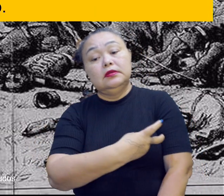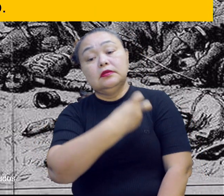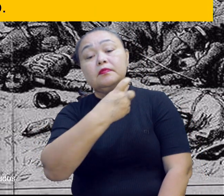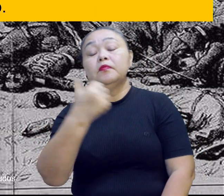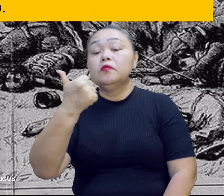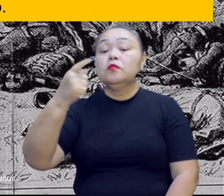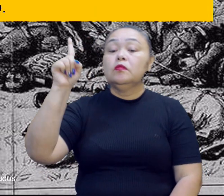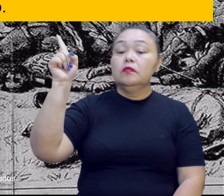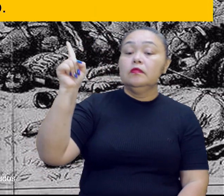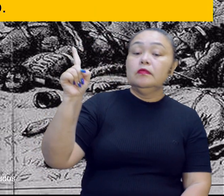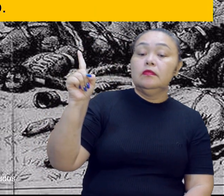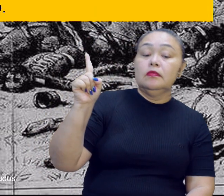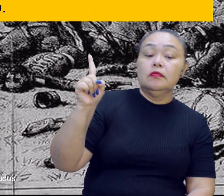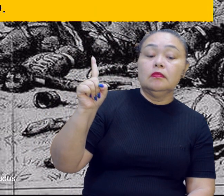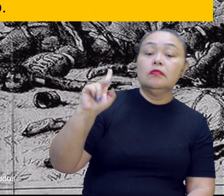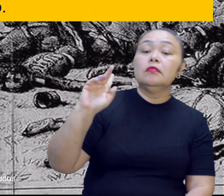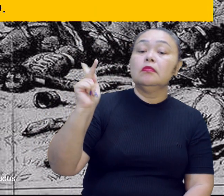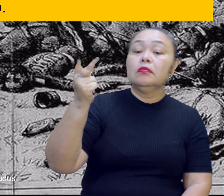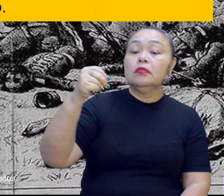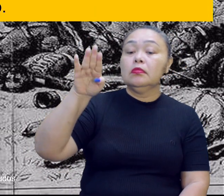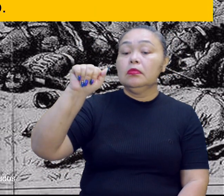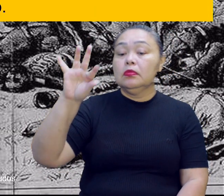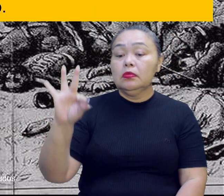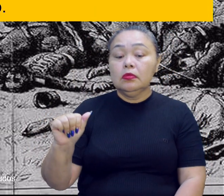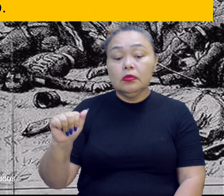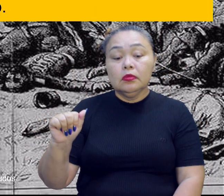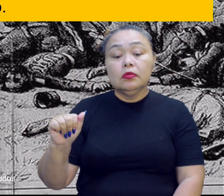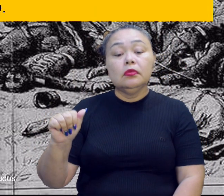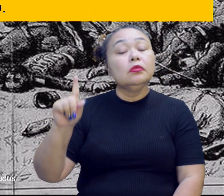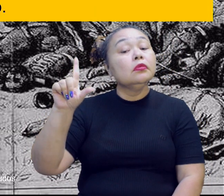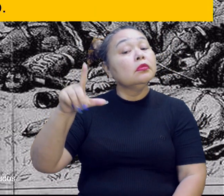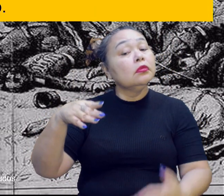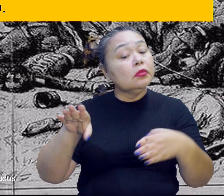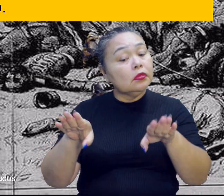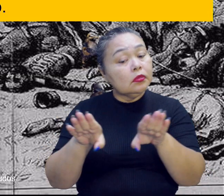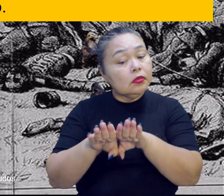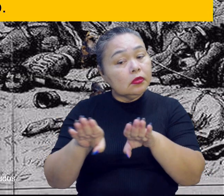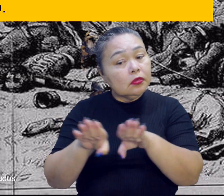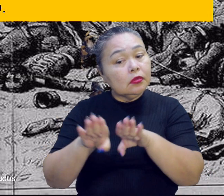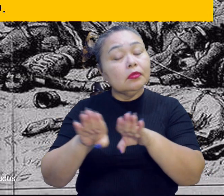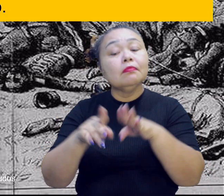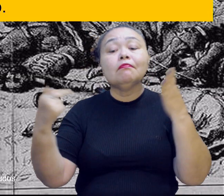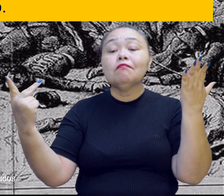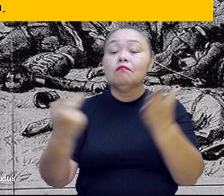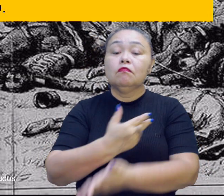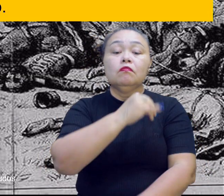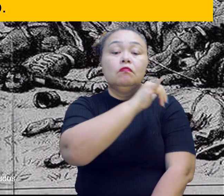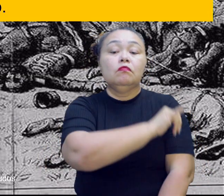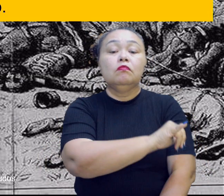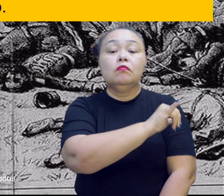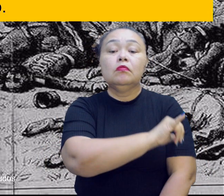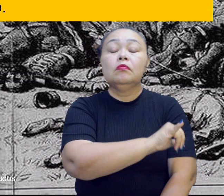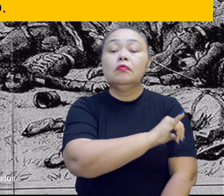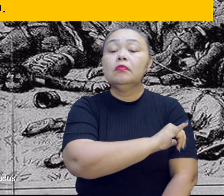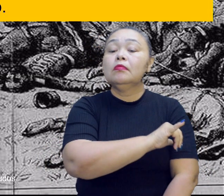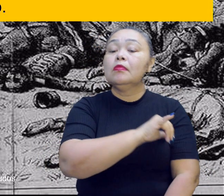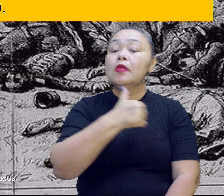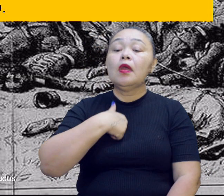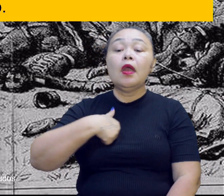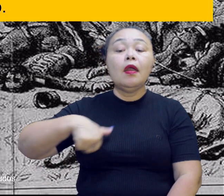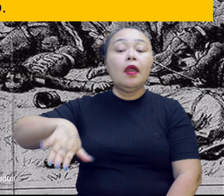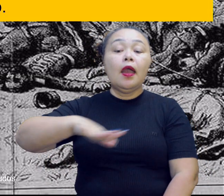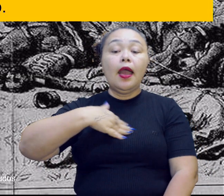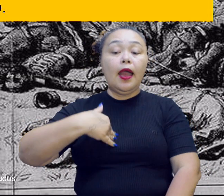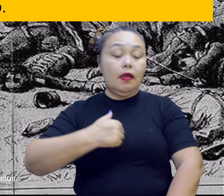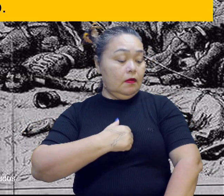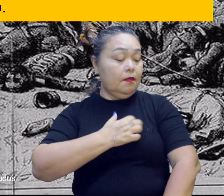A terceira revolta é a revolta da chibata, que também vai acontecer no Rio de Janeiro, que vai envolver a Marinha do